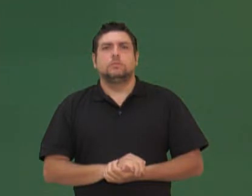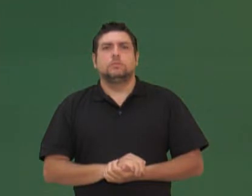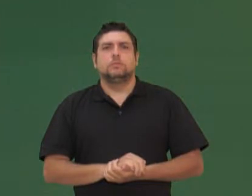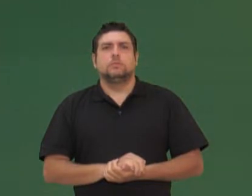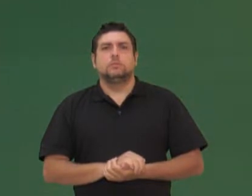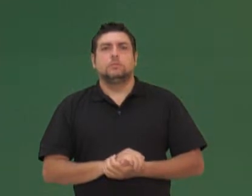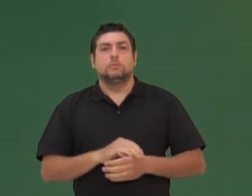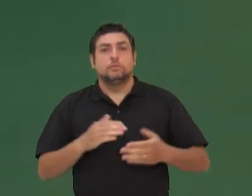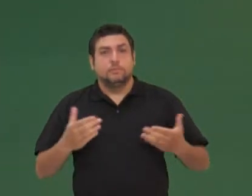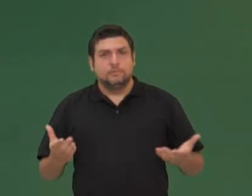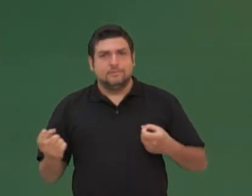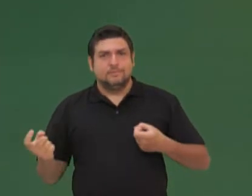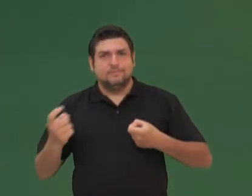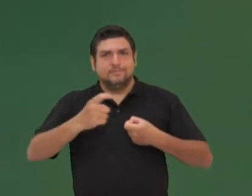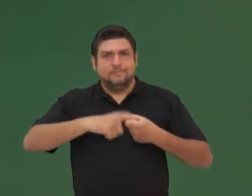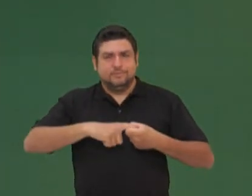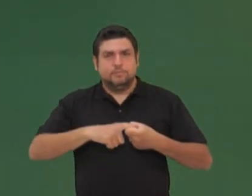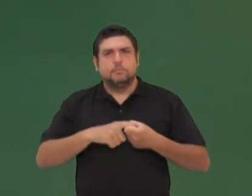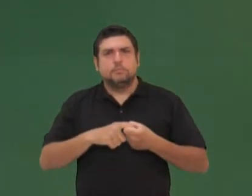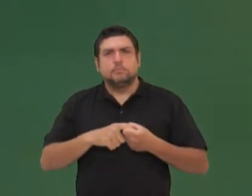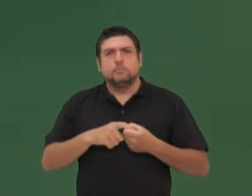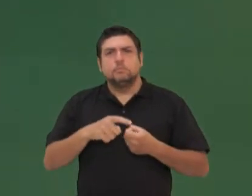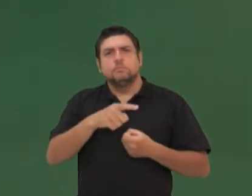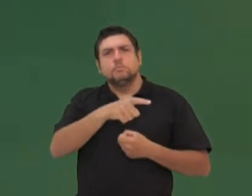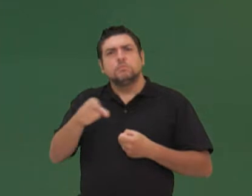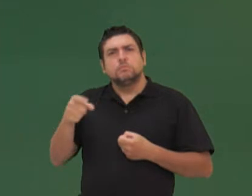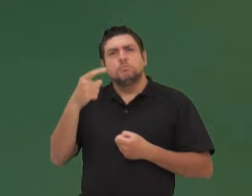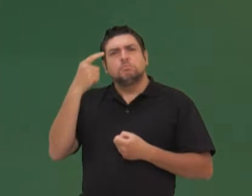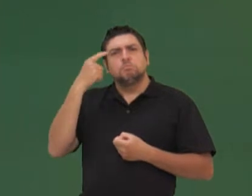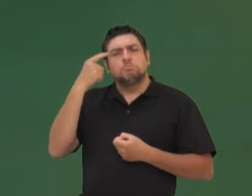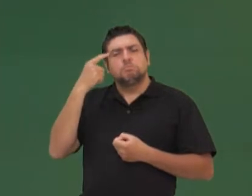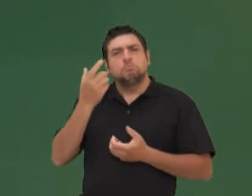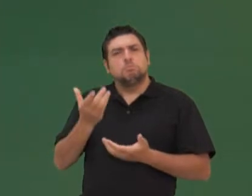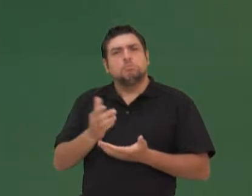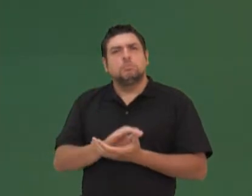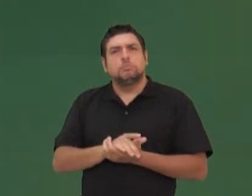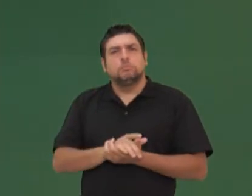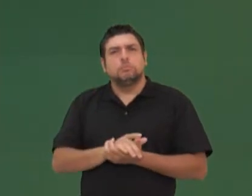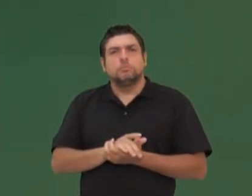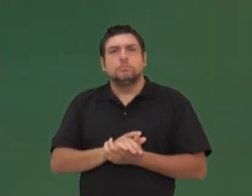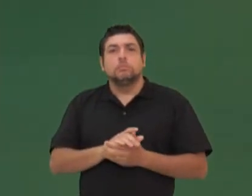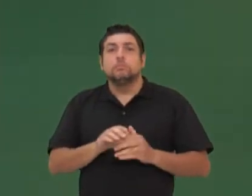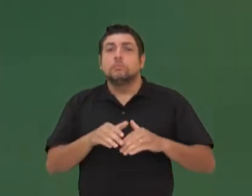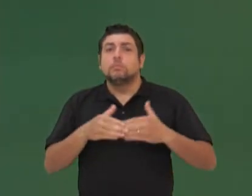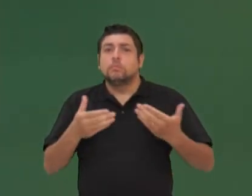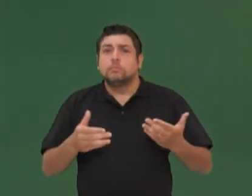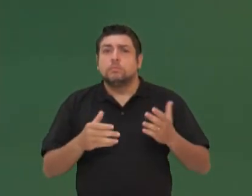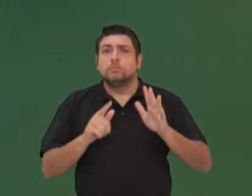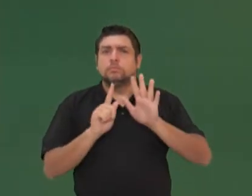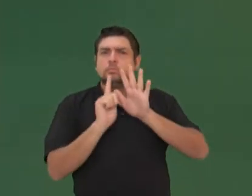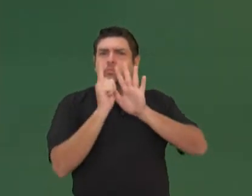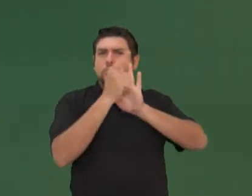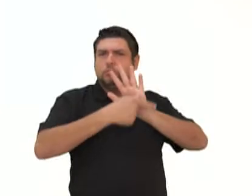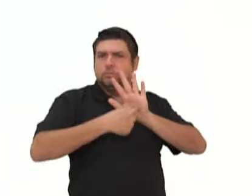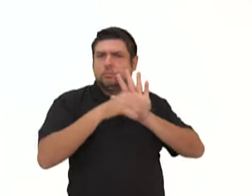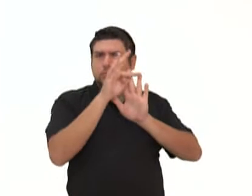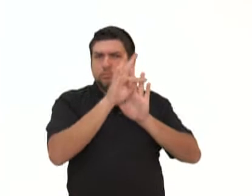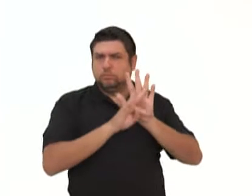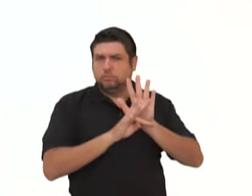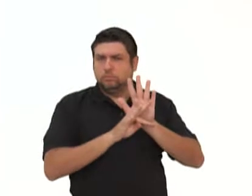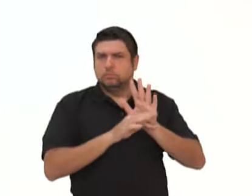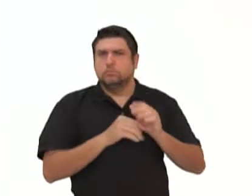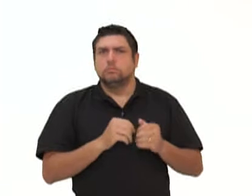Pues volvemos a ver qué habéis pensado. Entonces, las reflexiones sobre este género textual, ¿no? La